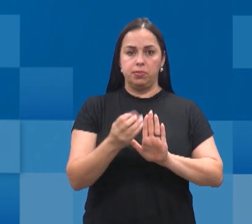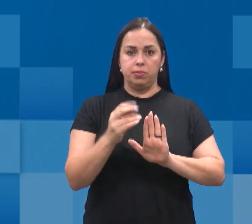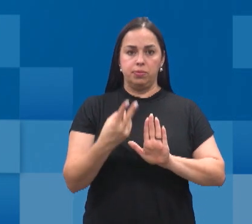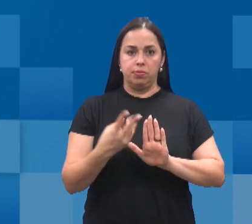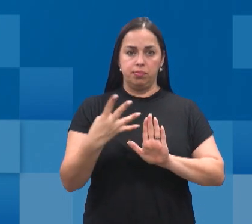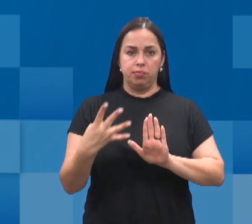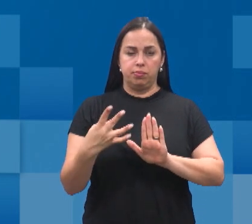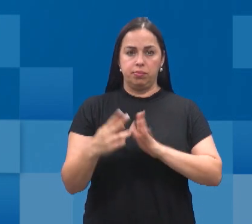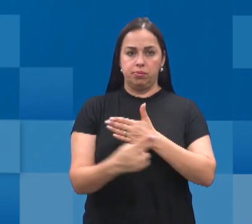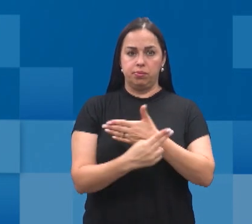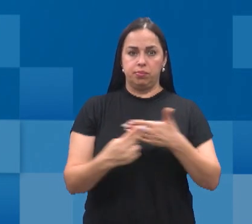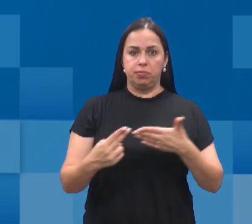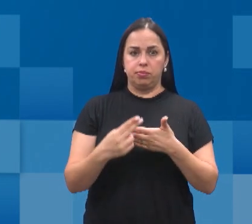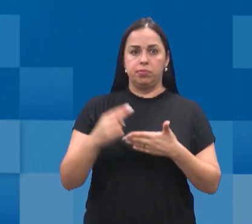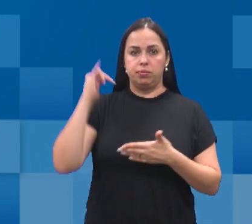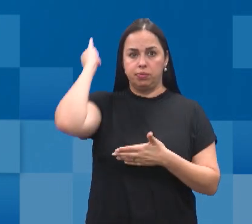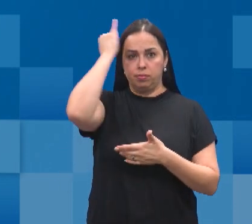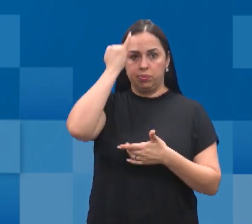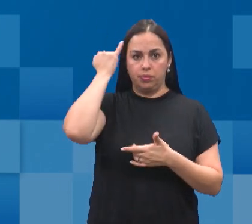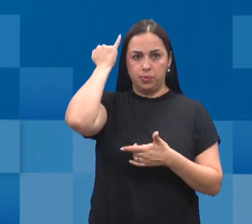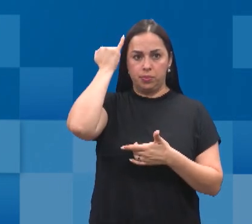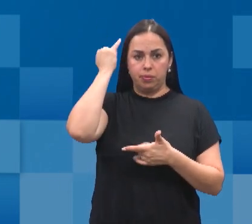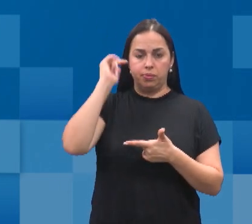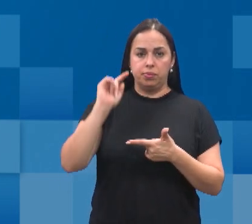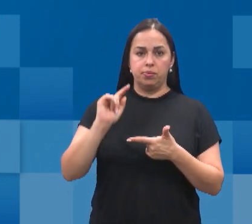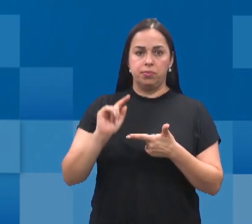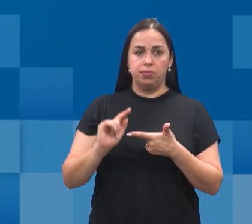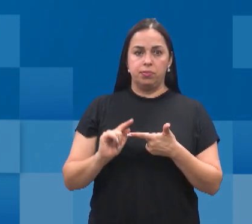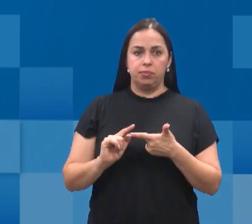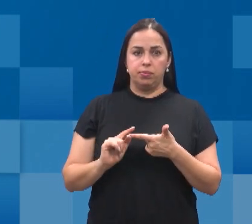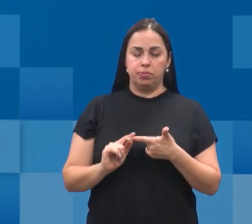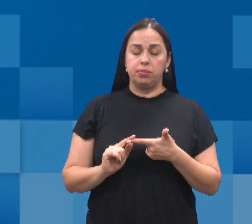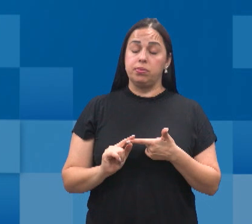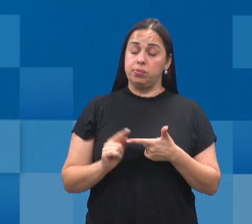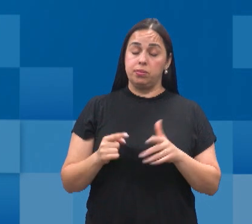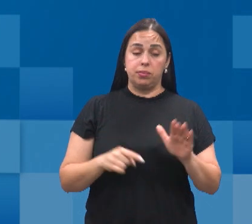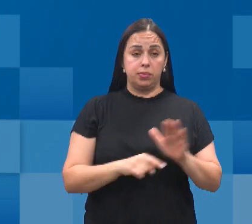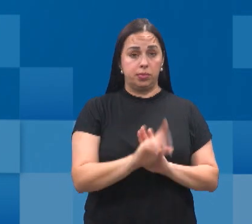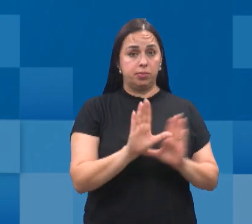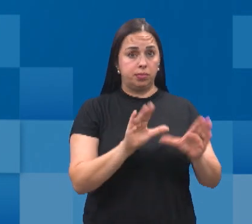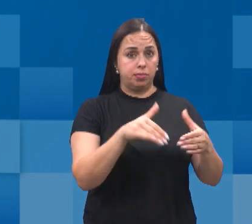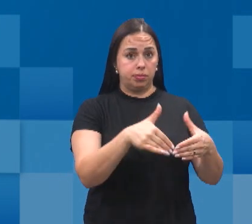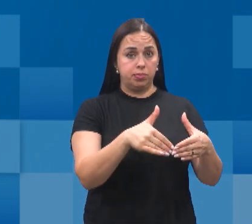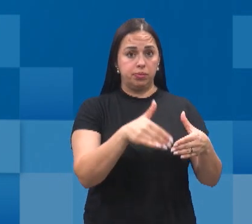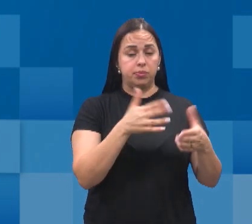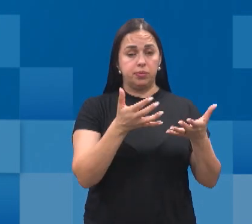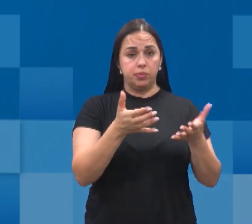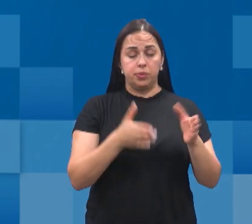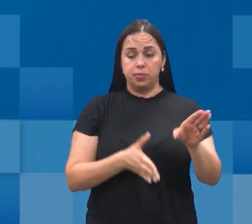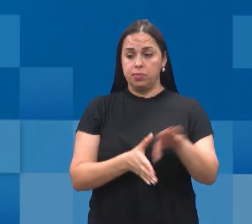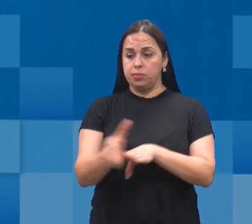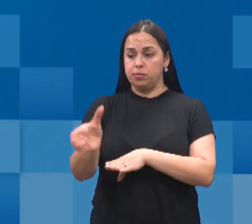348/2024, autoria do vereador Dr. José Cláudio. Consulta a liderança se deseja caminhar o voto.